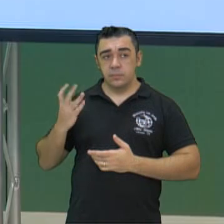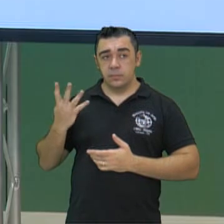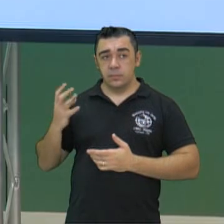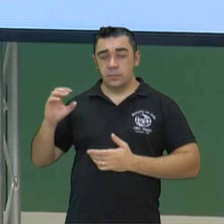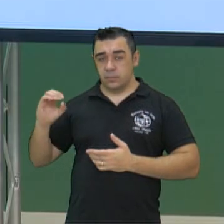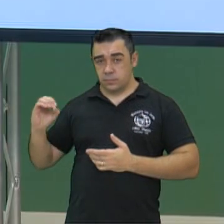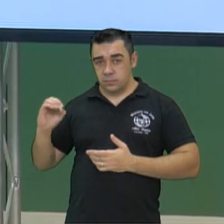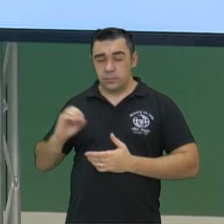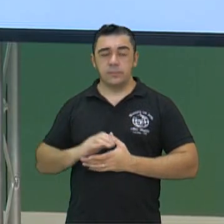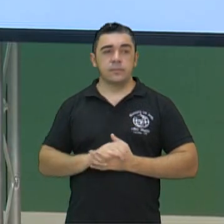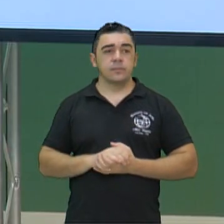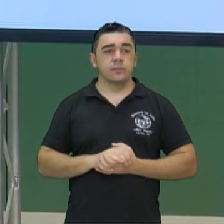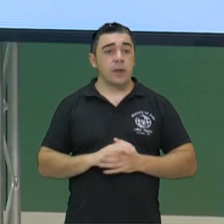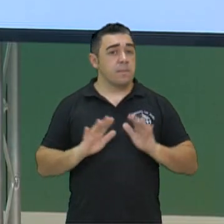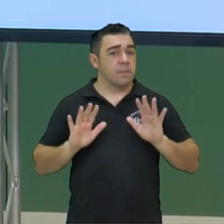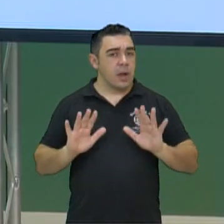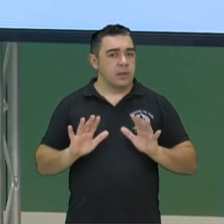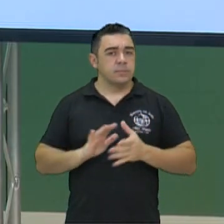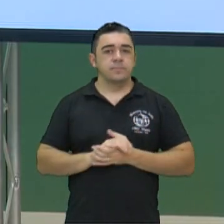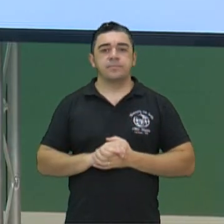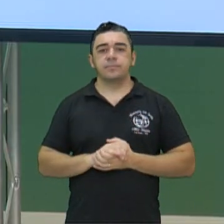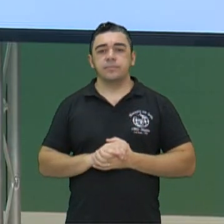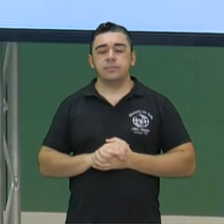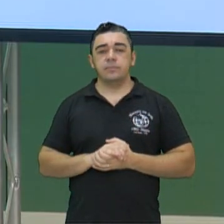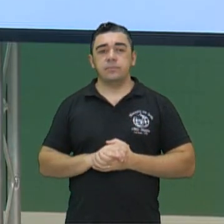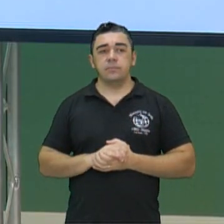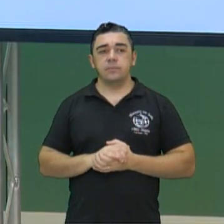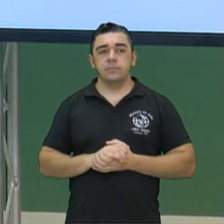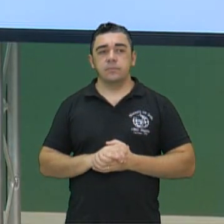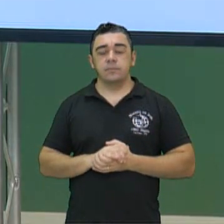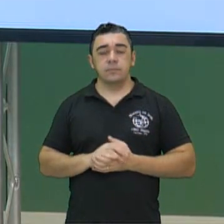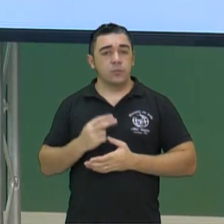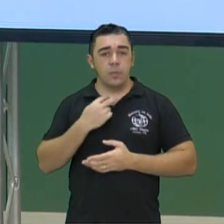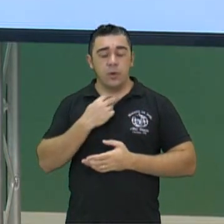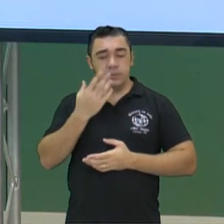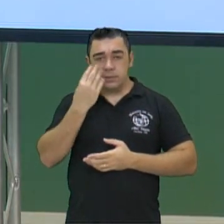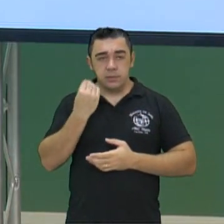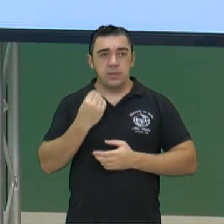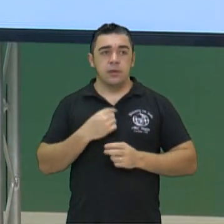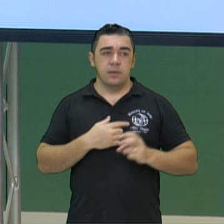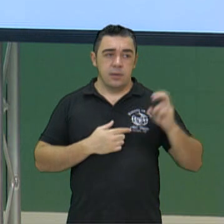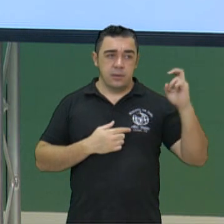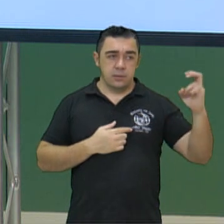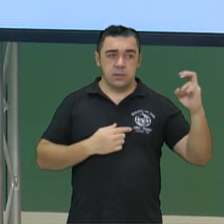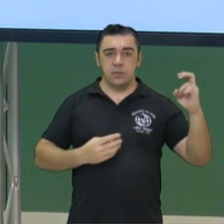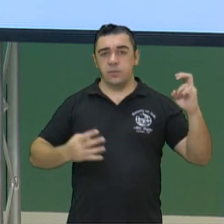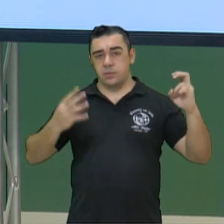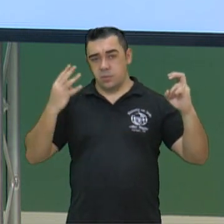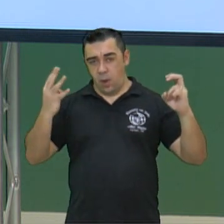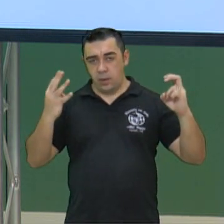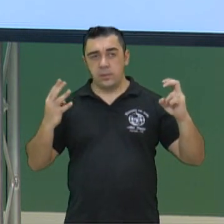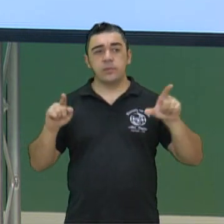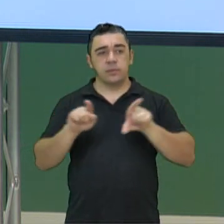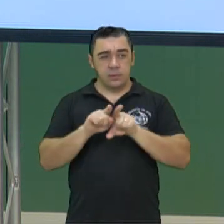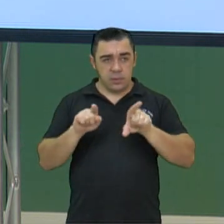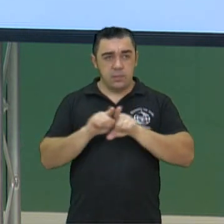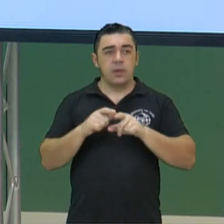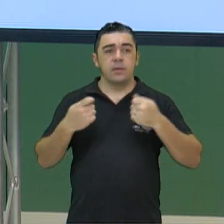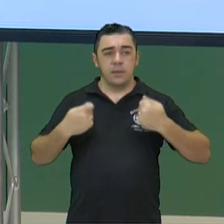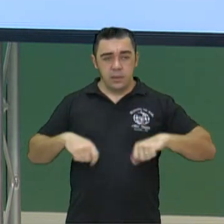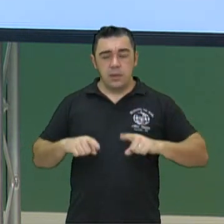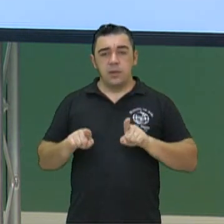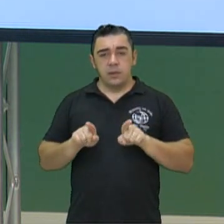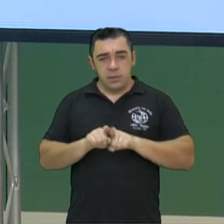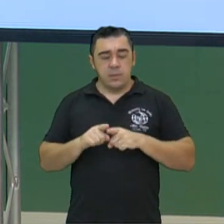5.040. Mas não podemos esquecer das nossas casinhas da encrenca, né? Que temos que